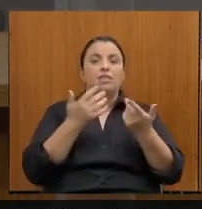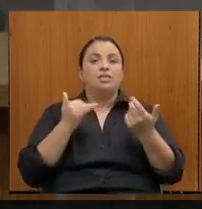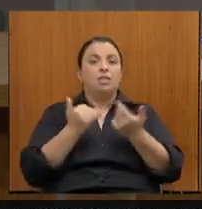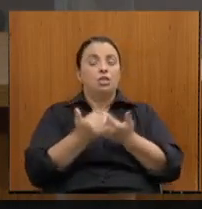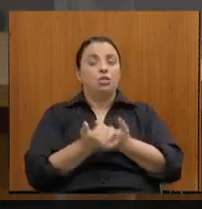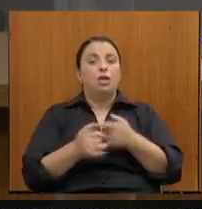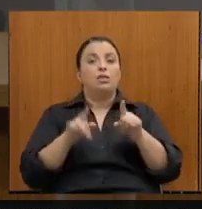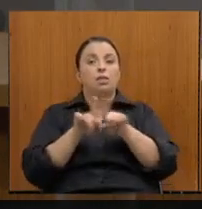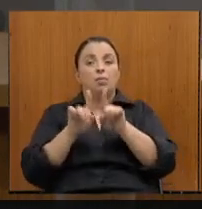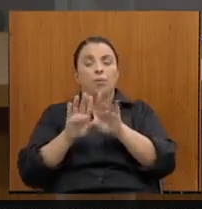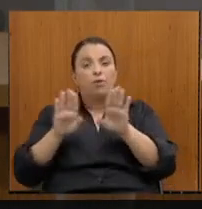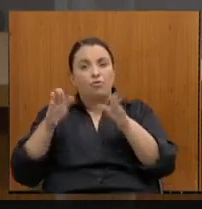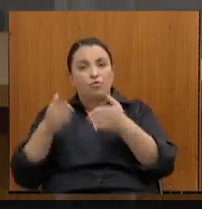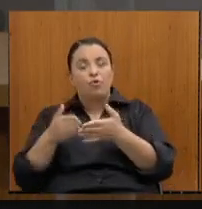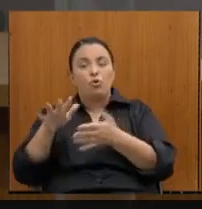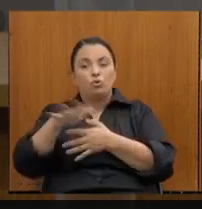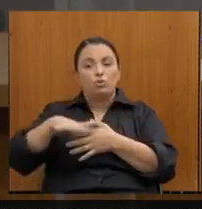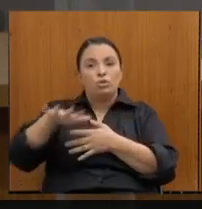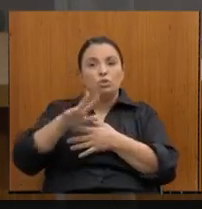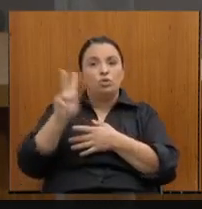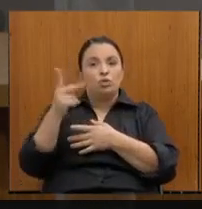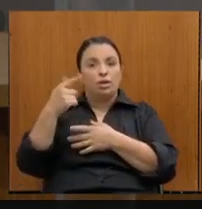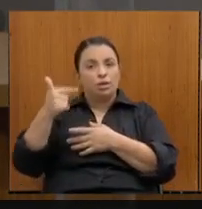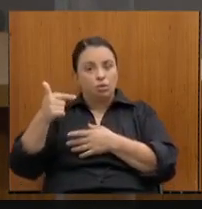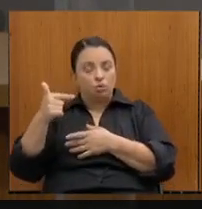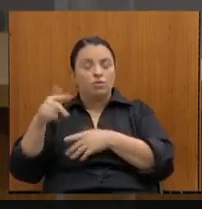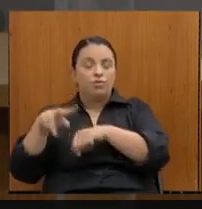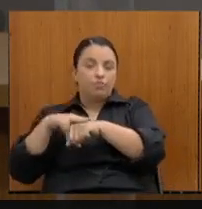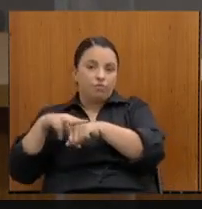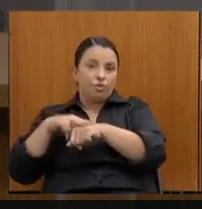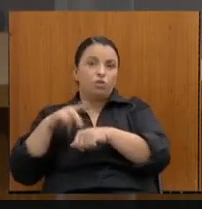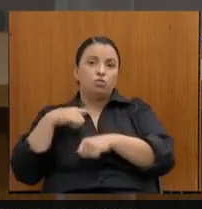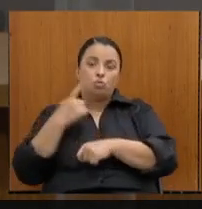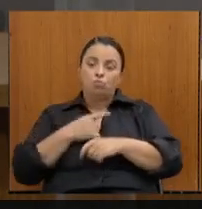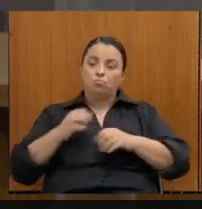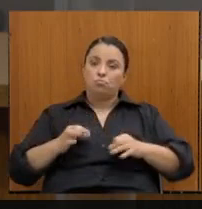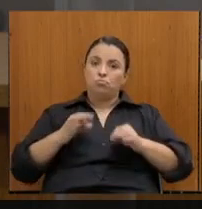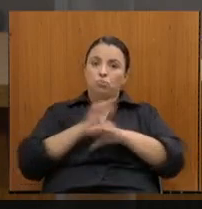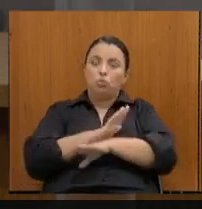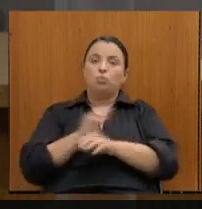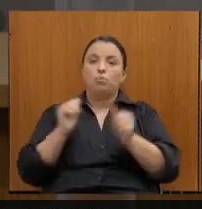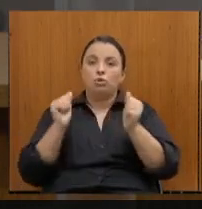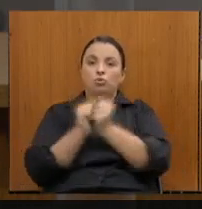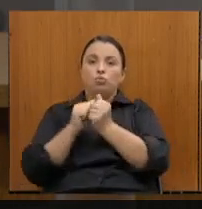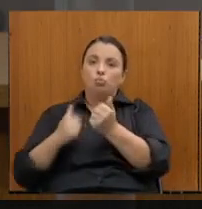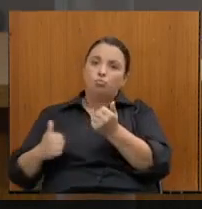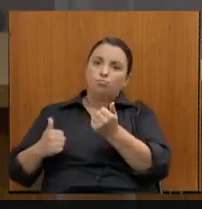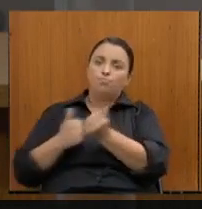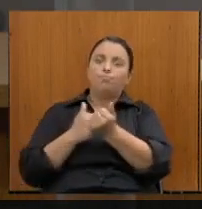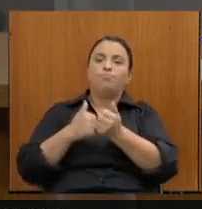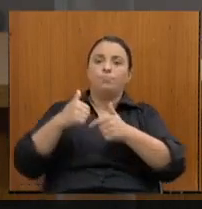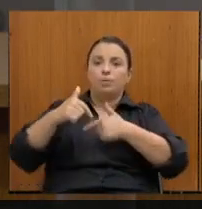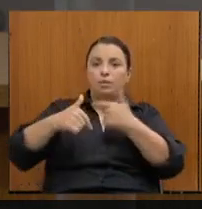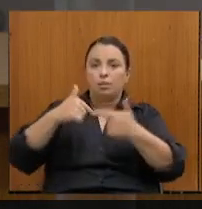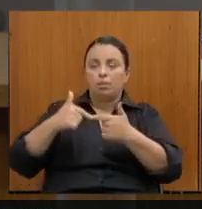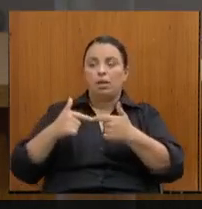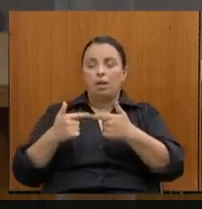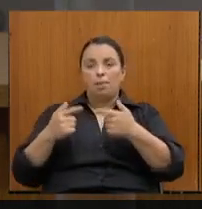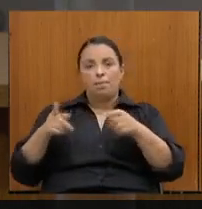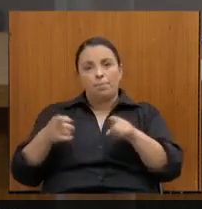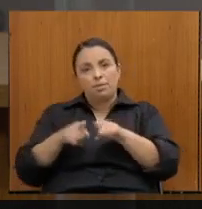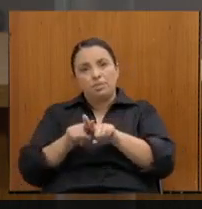como focado aí no setor de hidrogênio Verde a gente foi disposição para junto com né o governo estadual